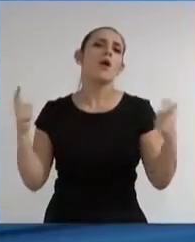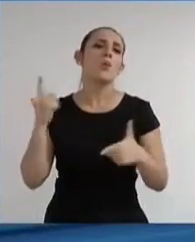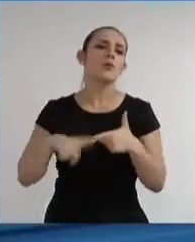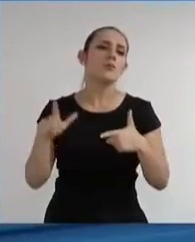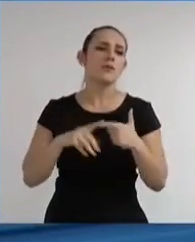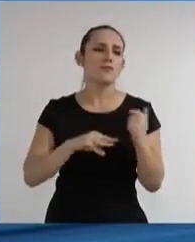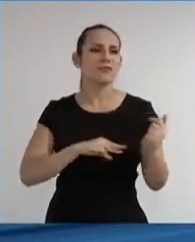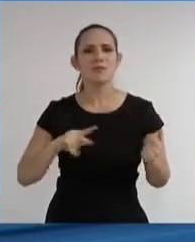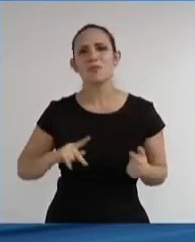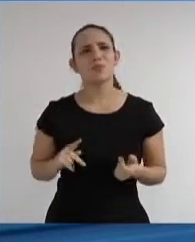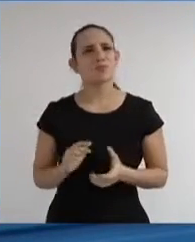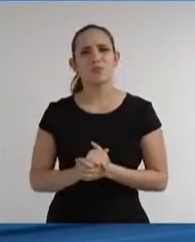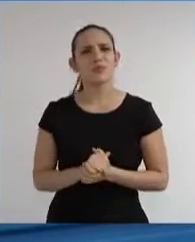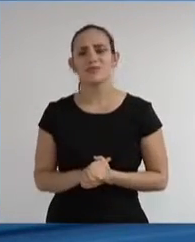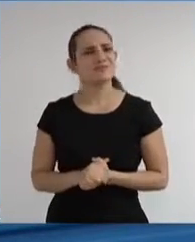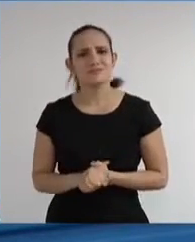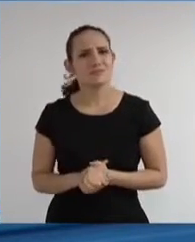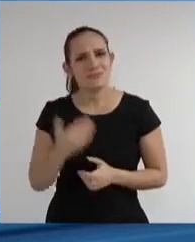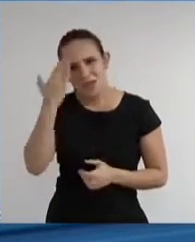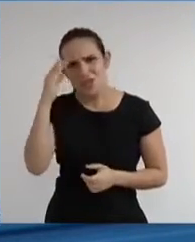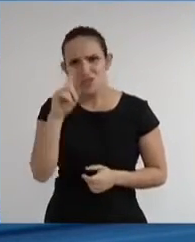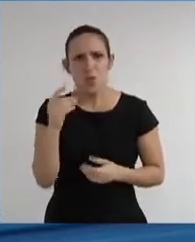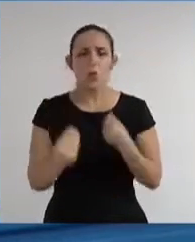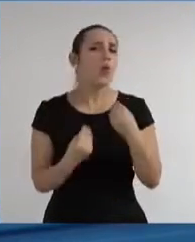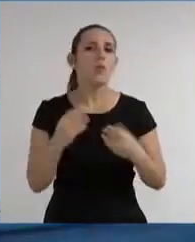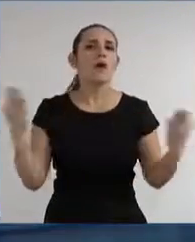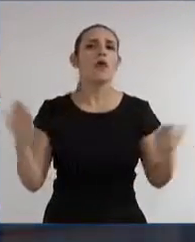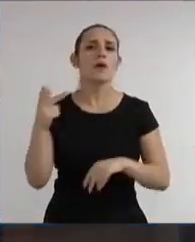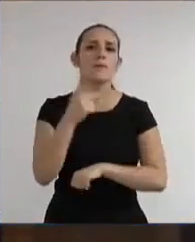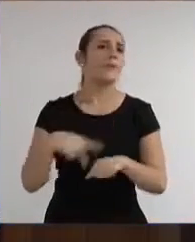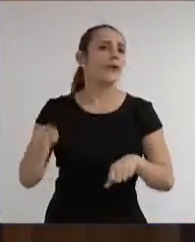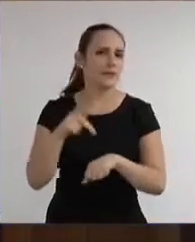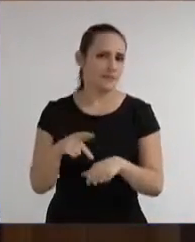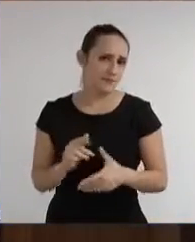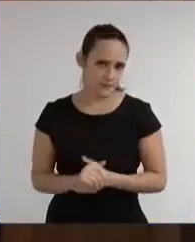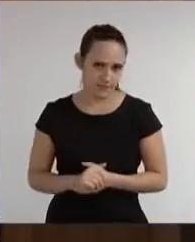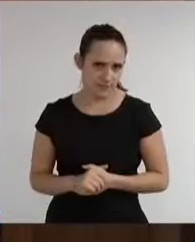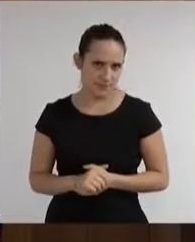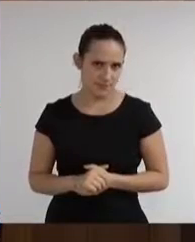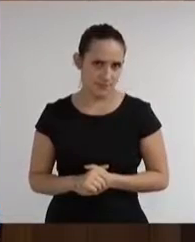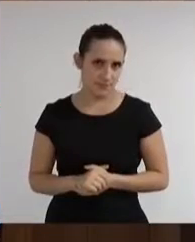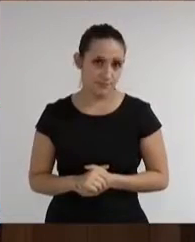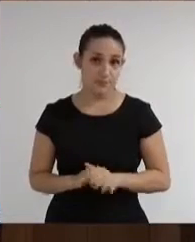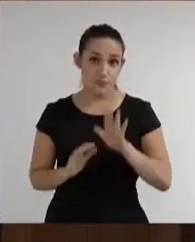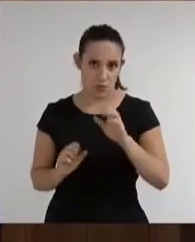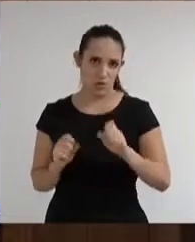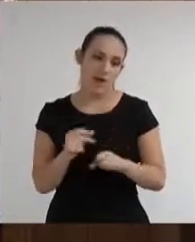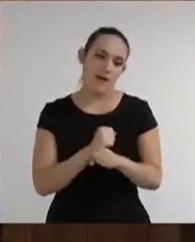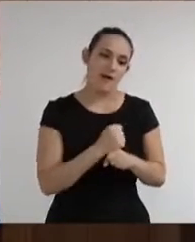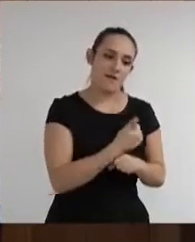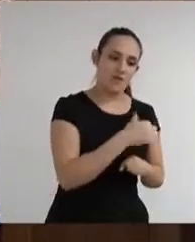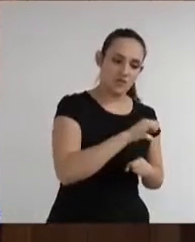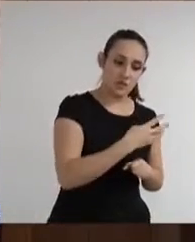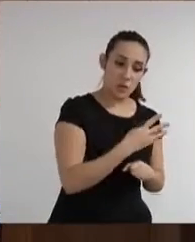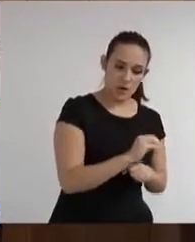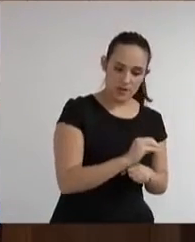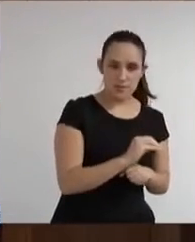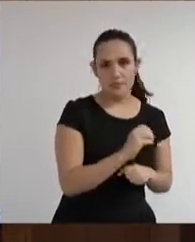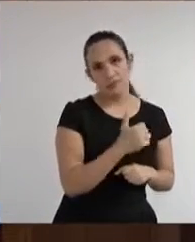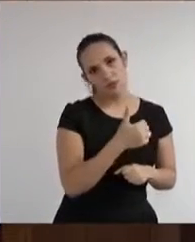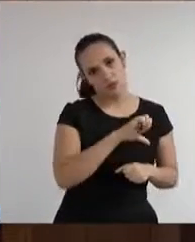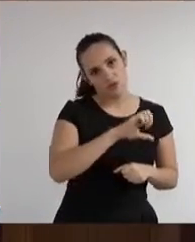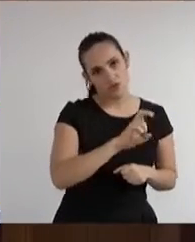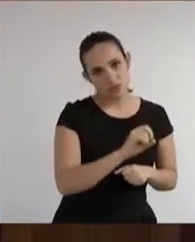uma leitura do cenário desse país. O cenário desse país, lá para os anos 40, 50,